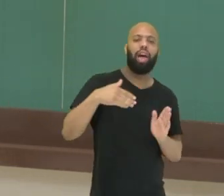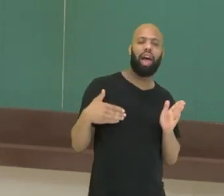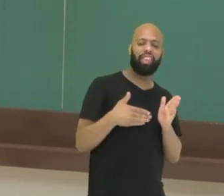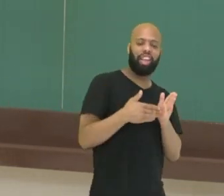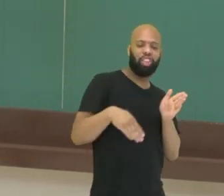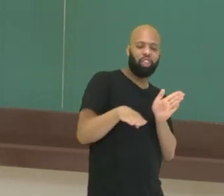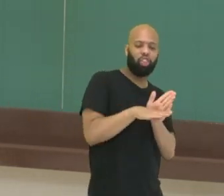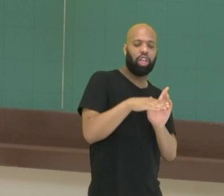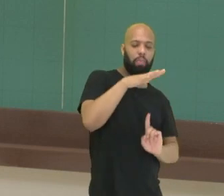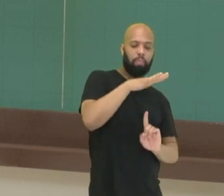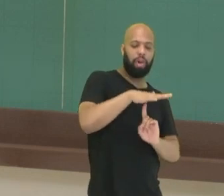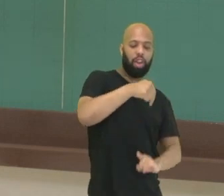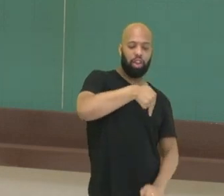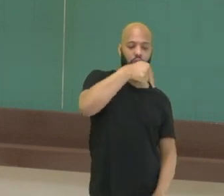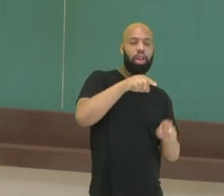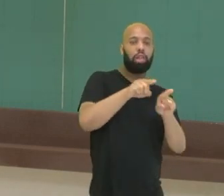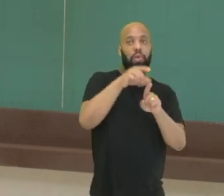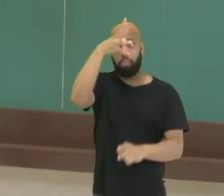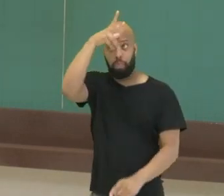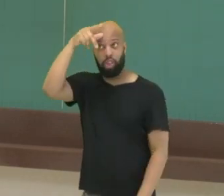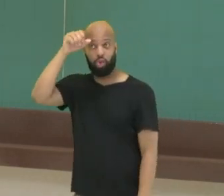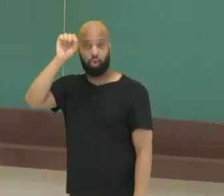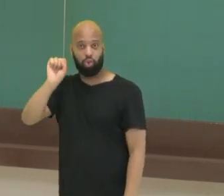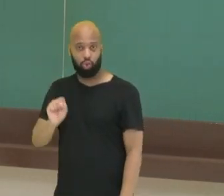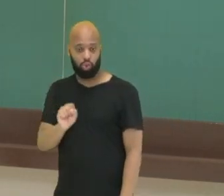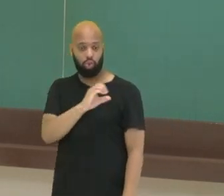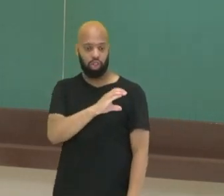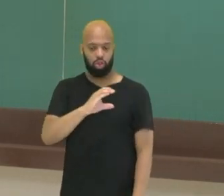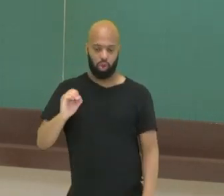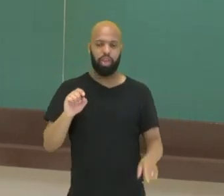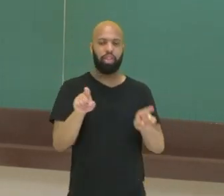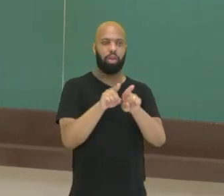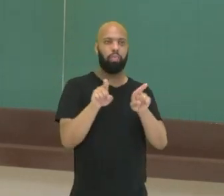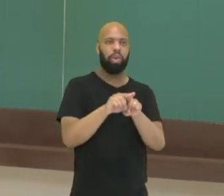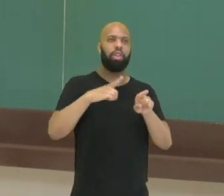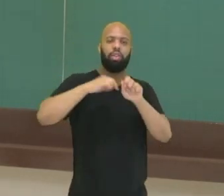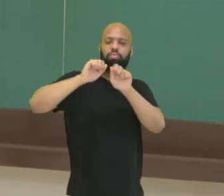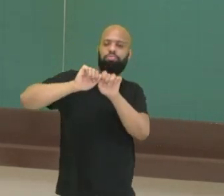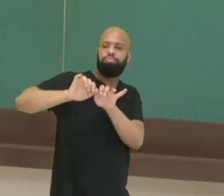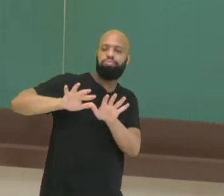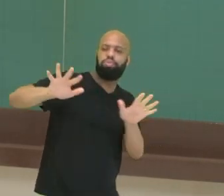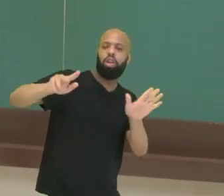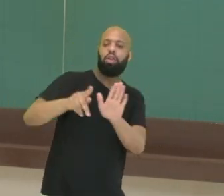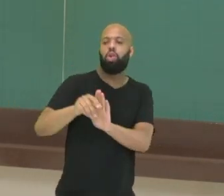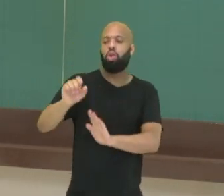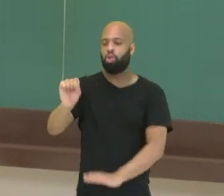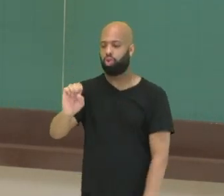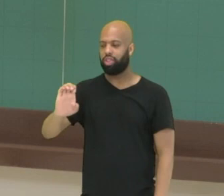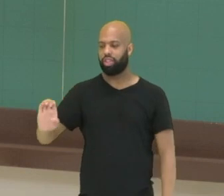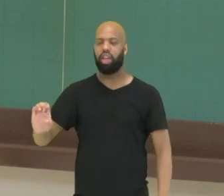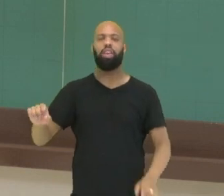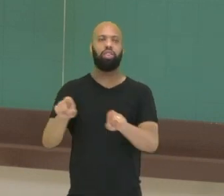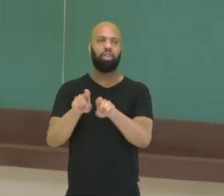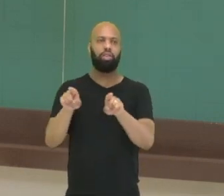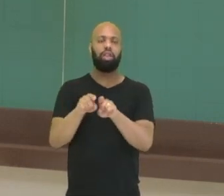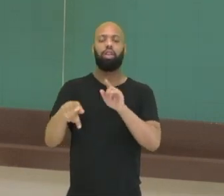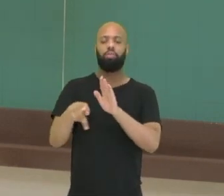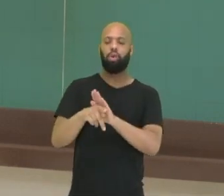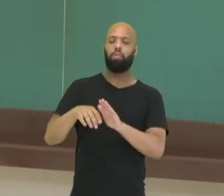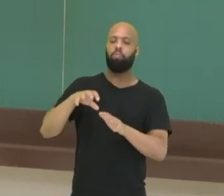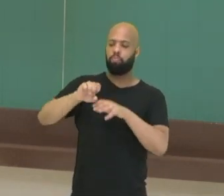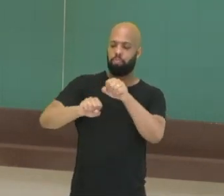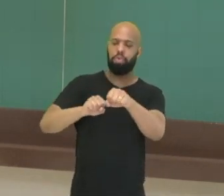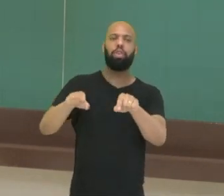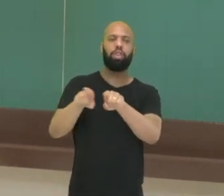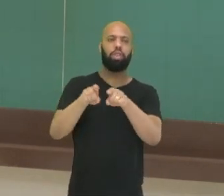o Mato Grosso do Sul, na região centro-oeste. Então, além de expandir aqui na região sudeste a ocupação e o desenvolvimento